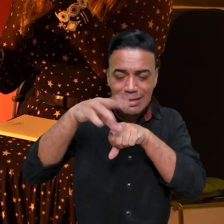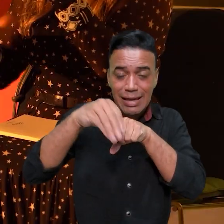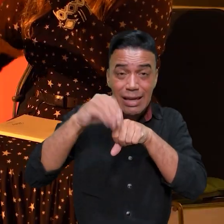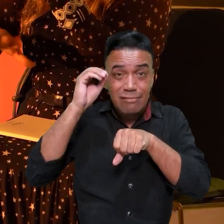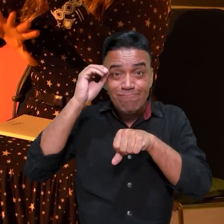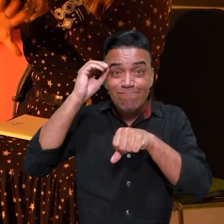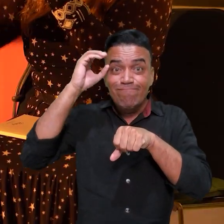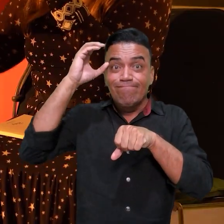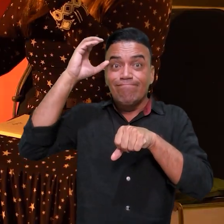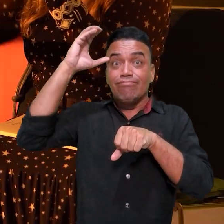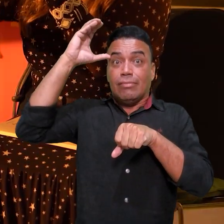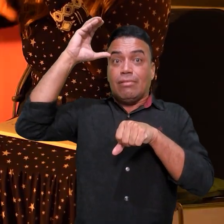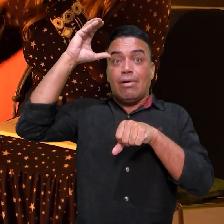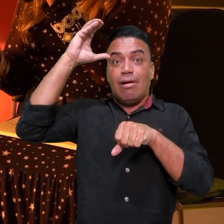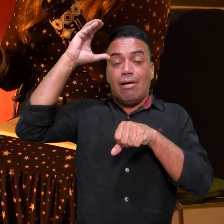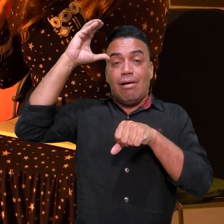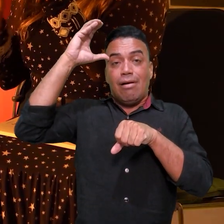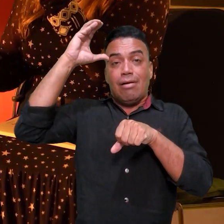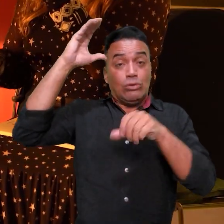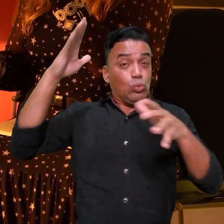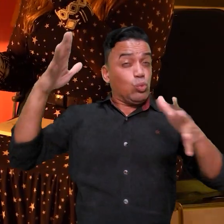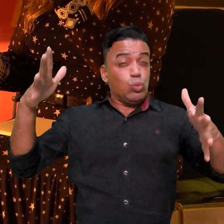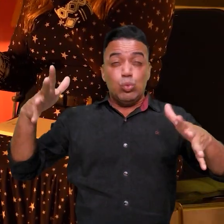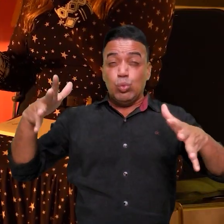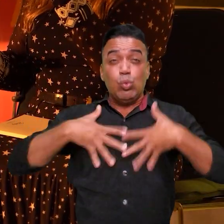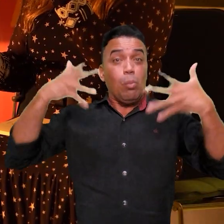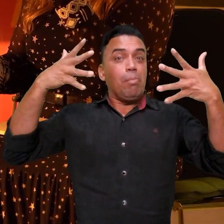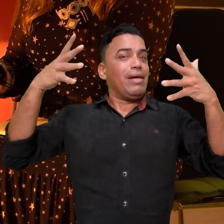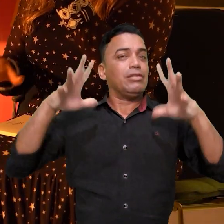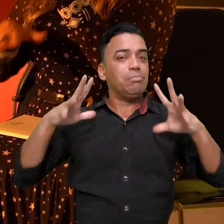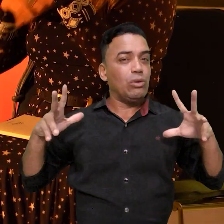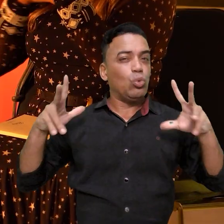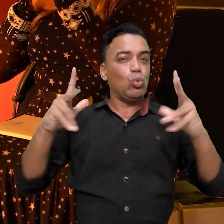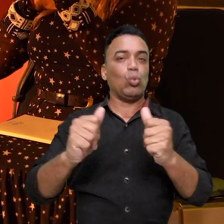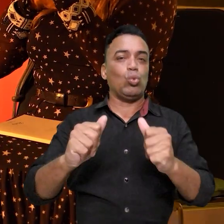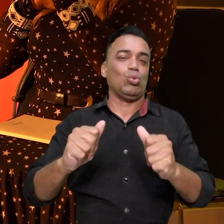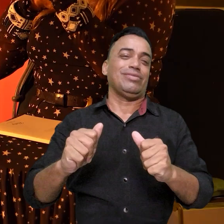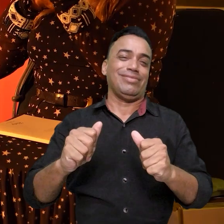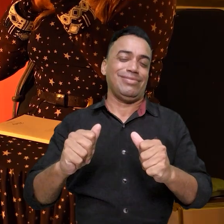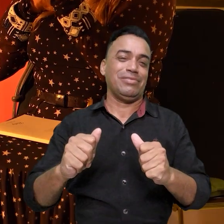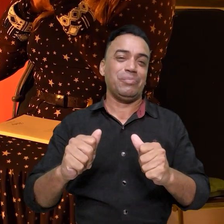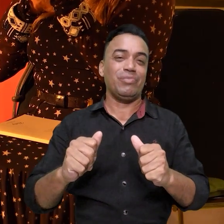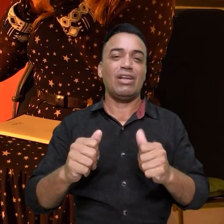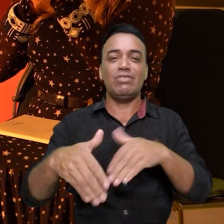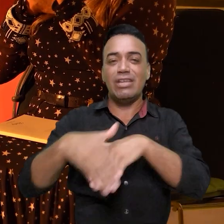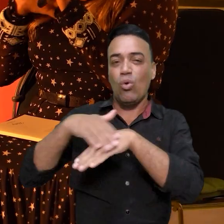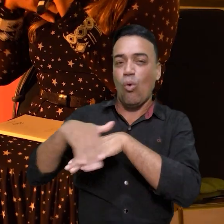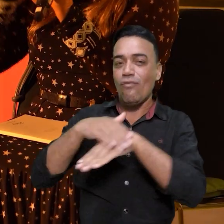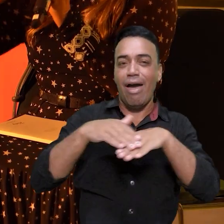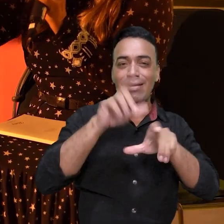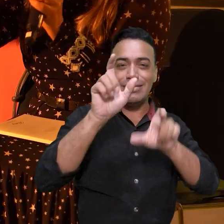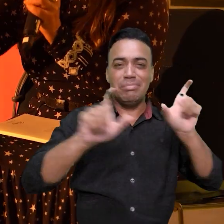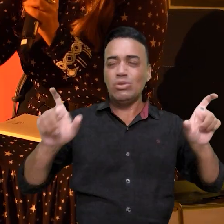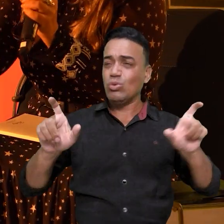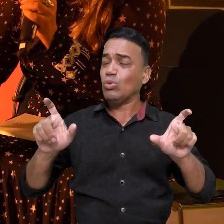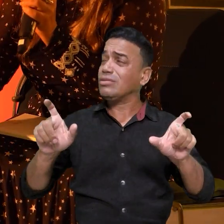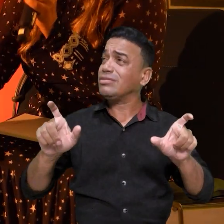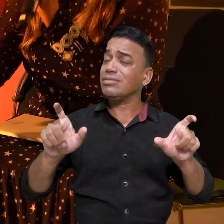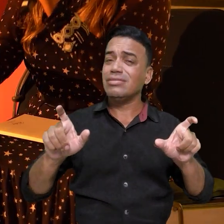está lá e surpreende todo mundo. É uma, assim, você conversa com essas pessoas, você fala